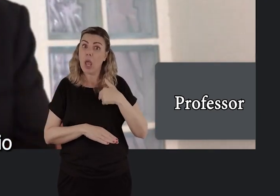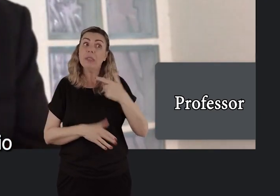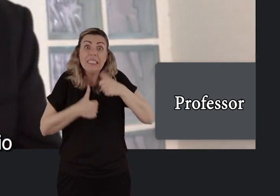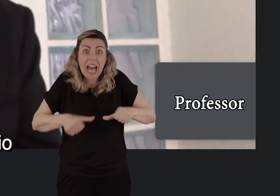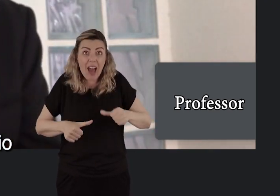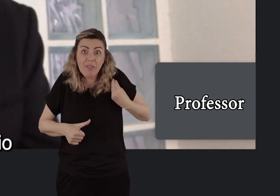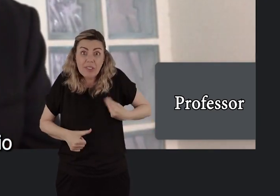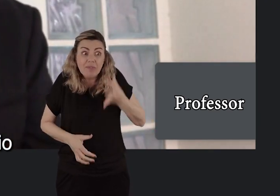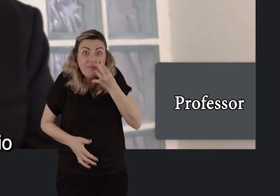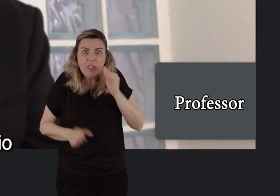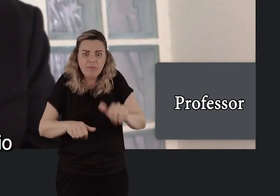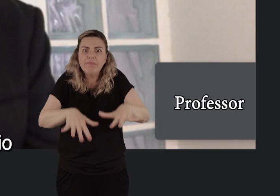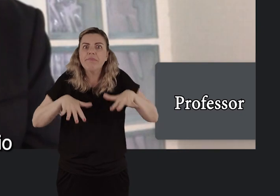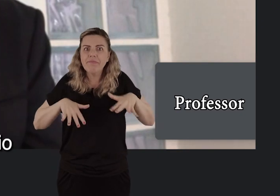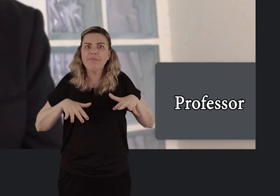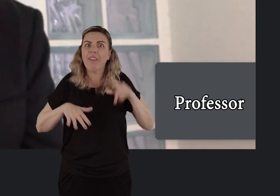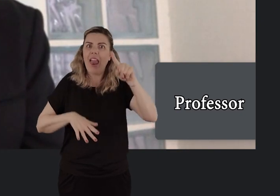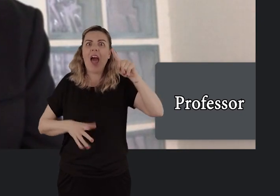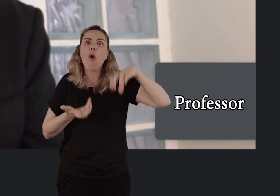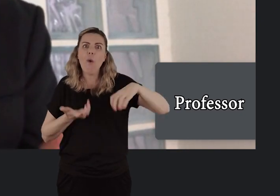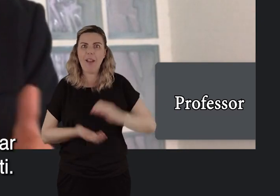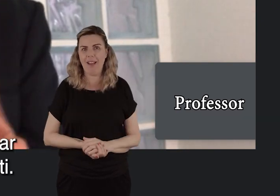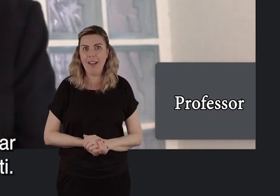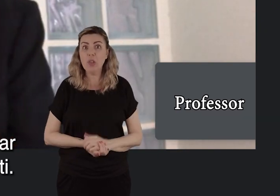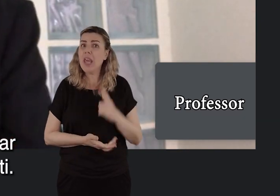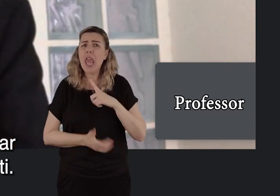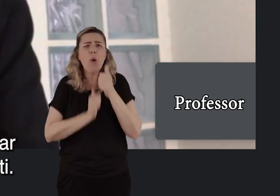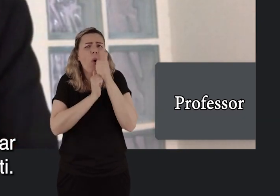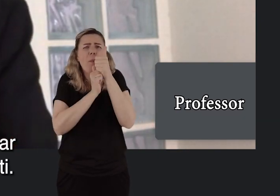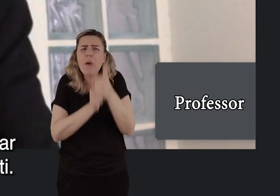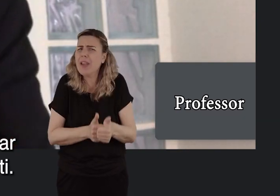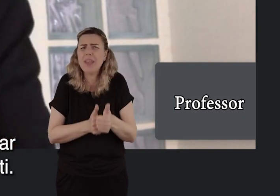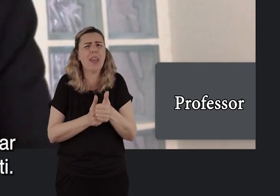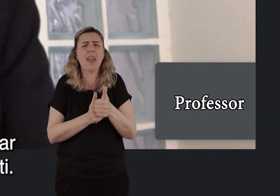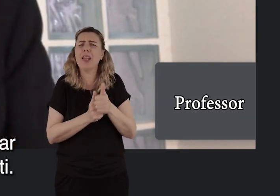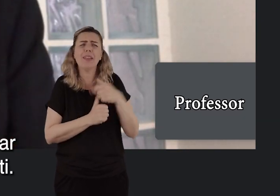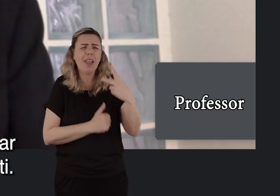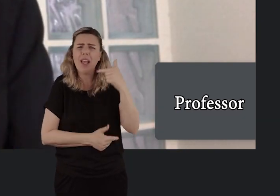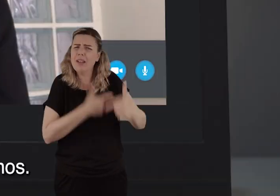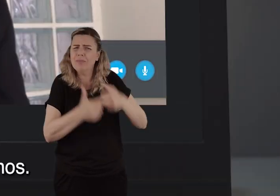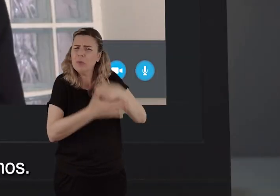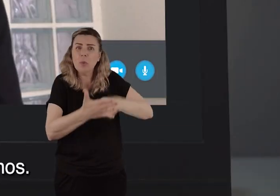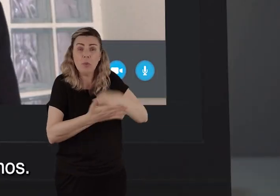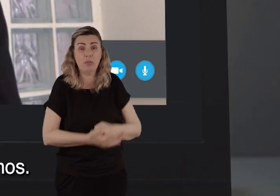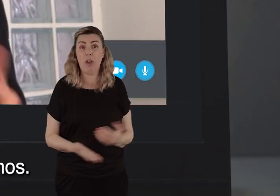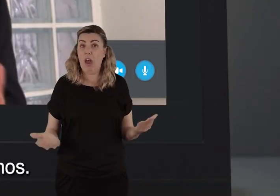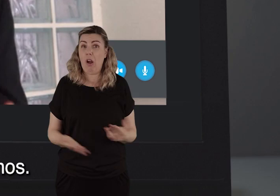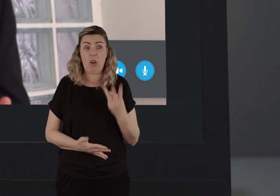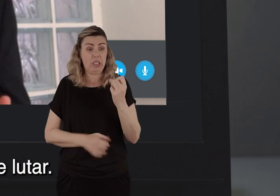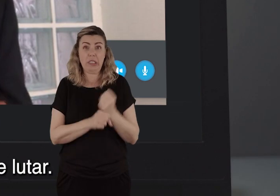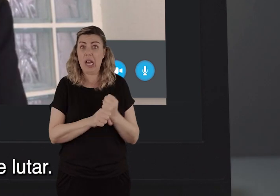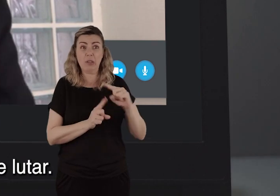estive no plenário do Congresso. Eu pude acompanhar toda a luta do Zanetti. Passaram-se